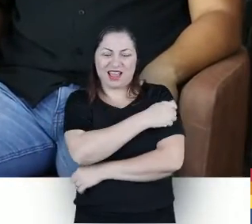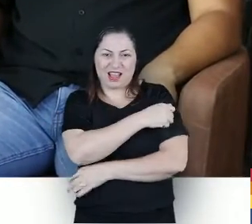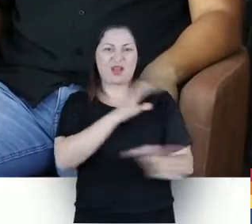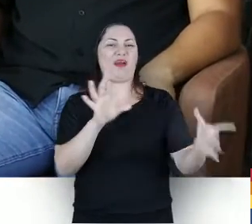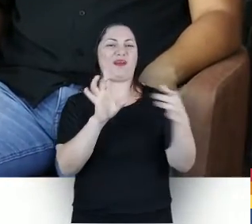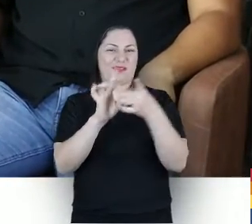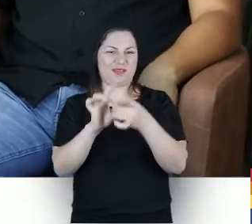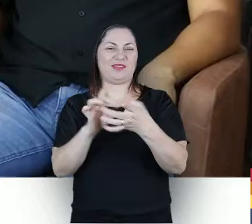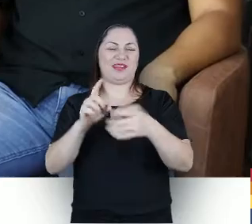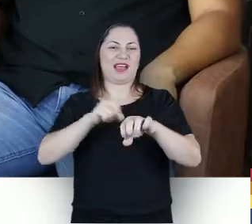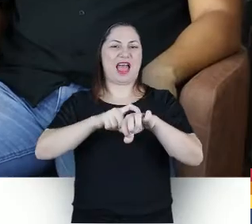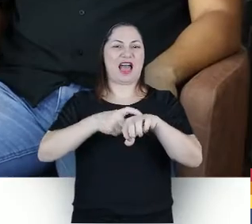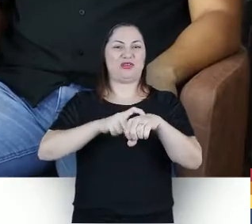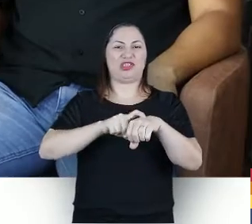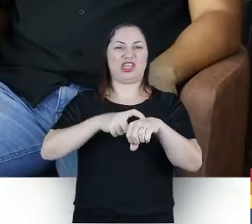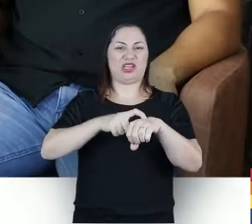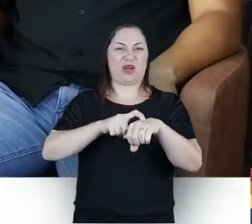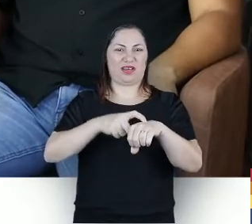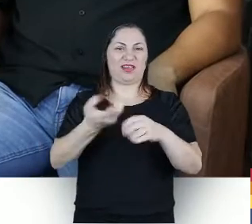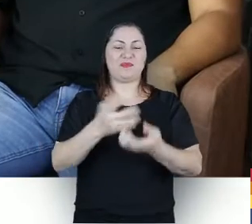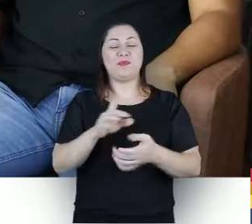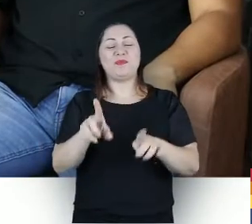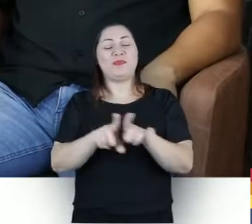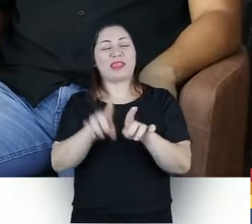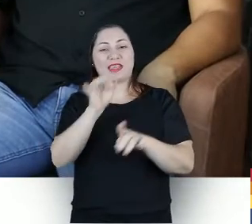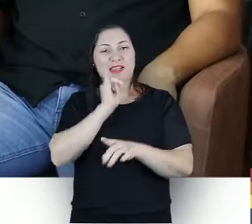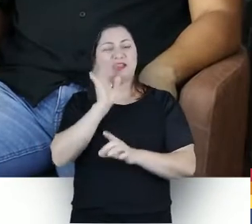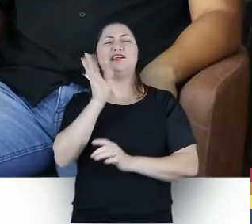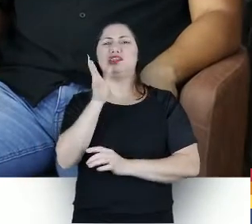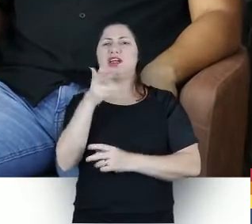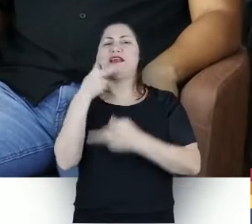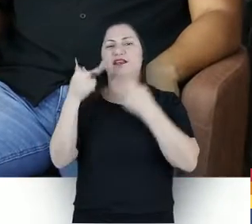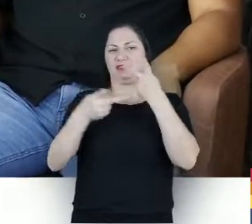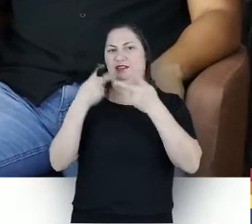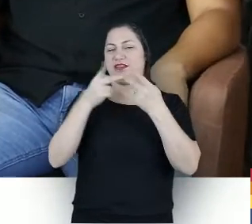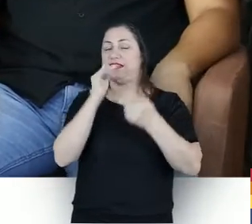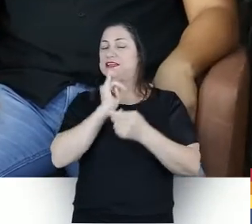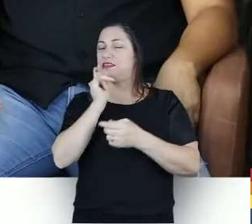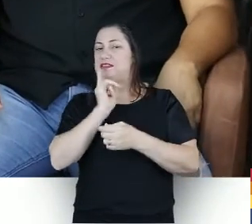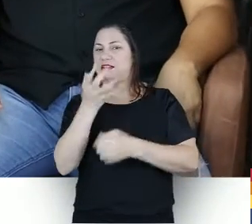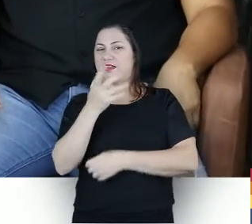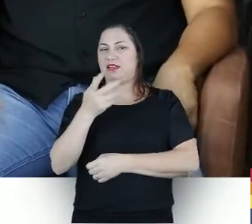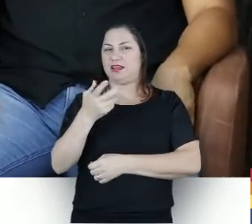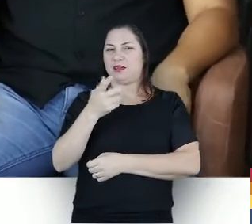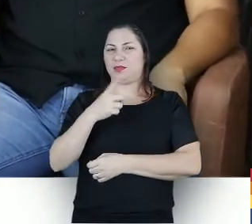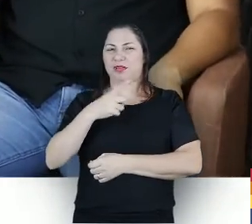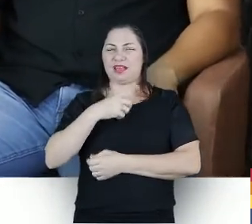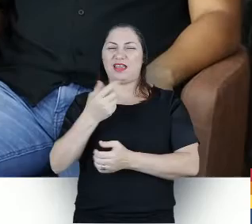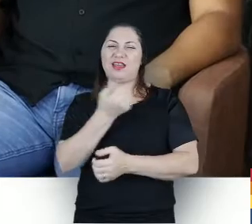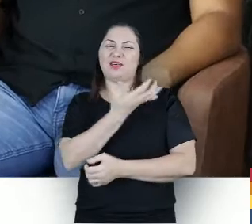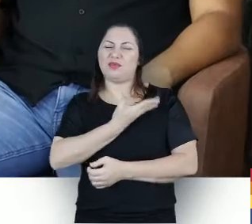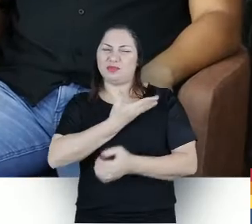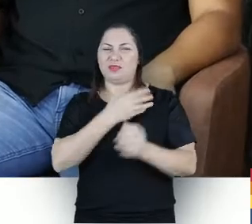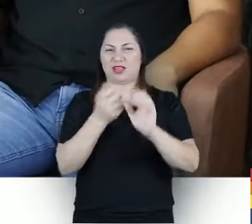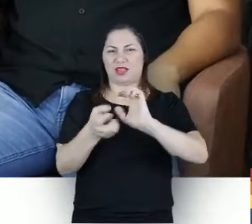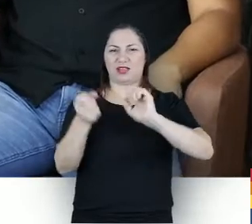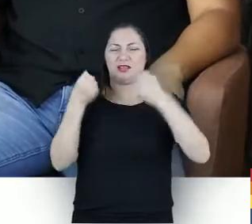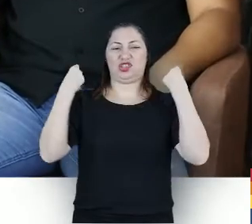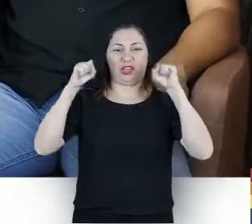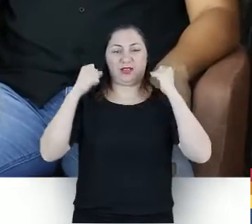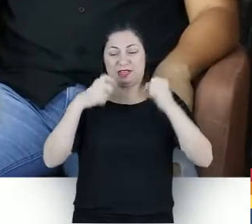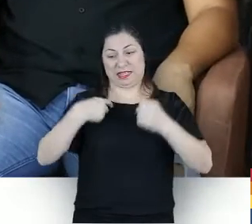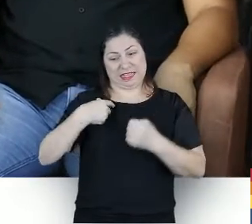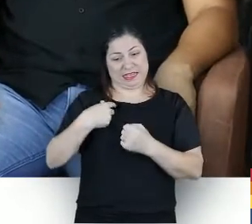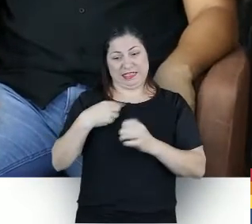ousei ofertar uma eletiva de TikTok, porque eu ainda não tenho as ferramentas e habilidades para isso. Mas, gente, os meninos